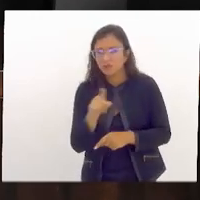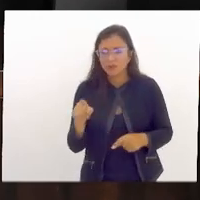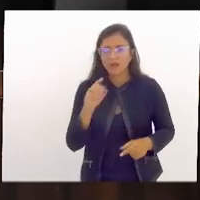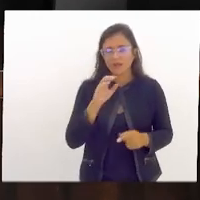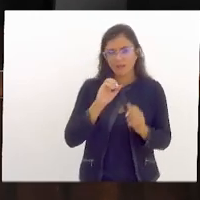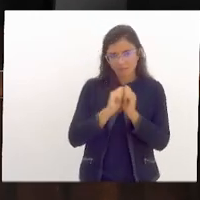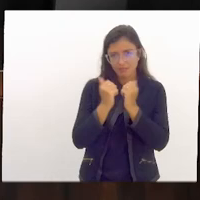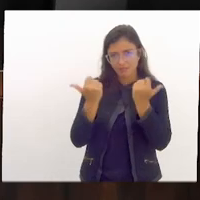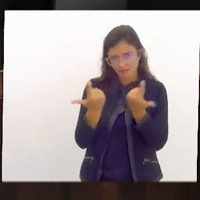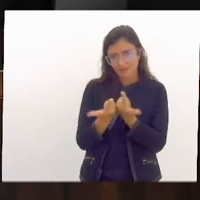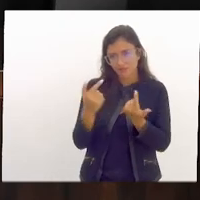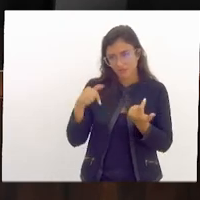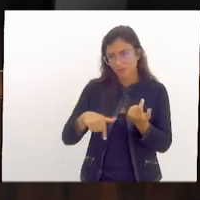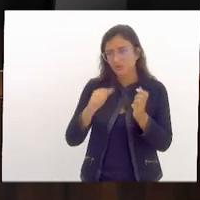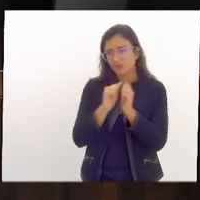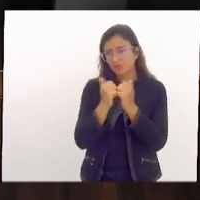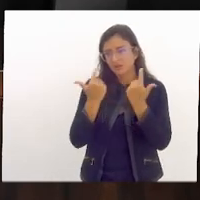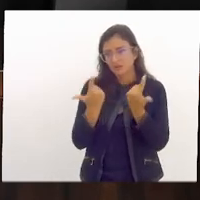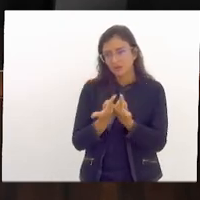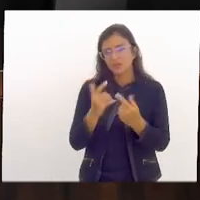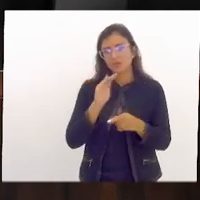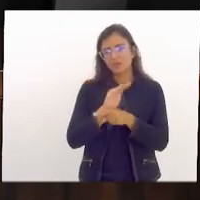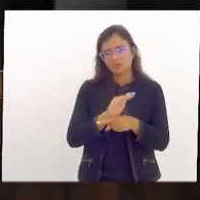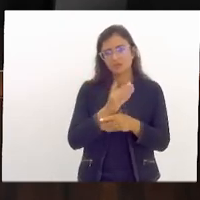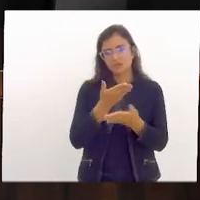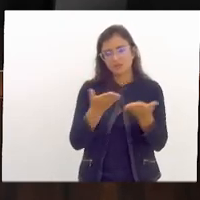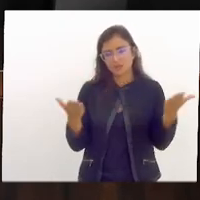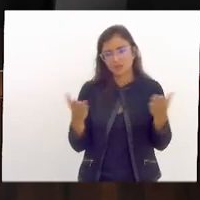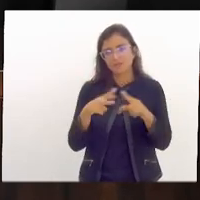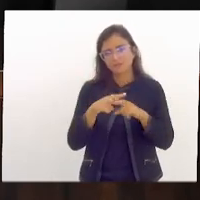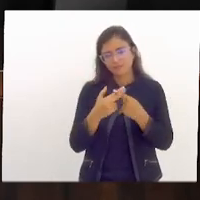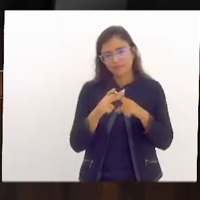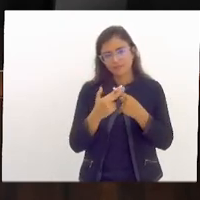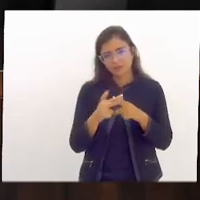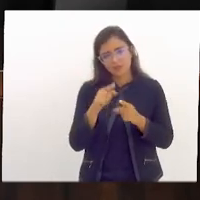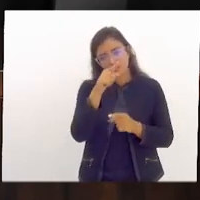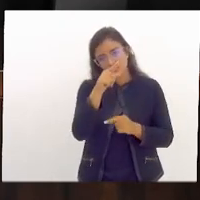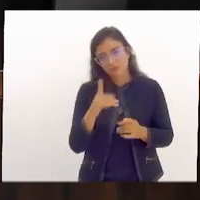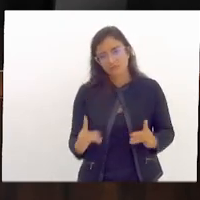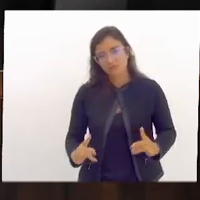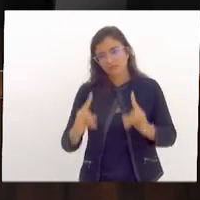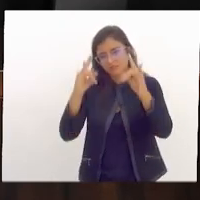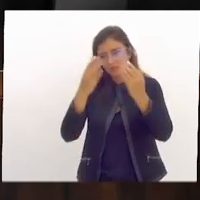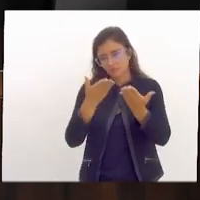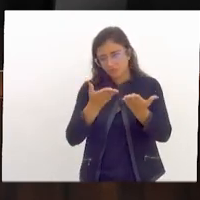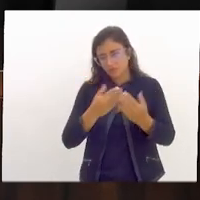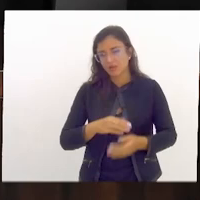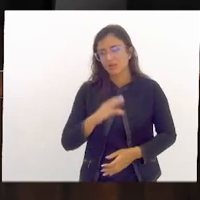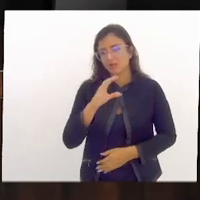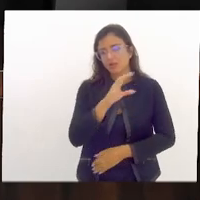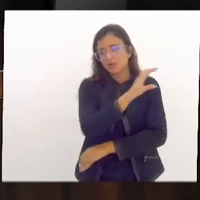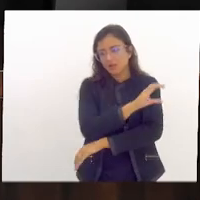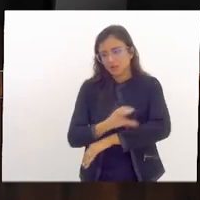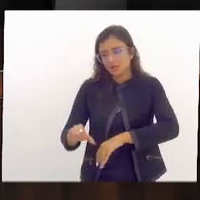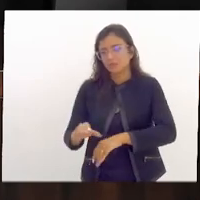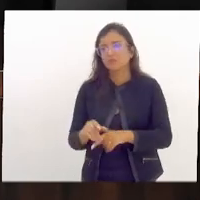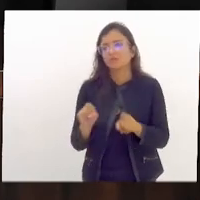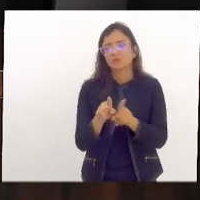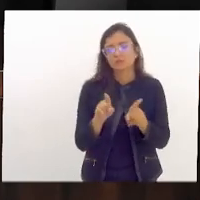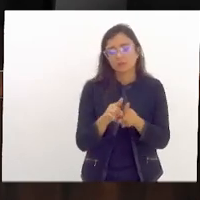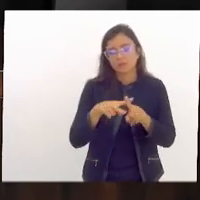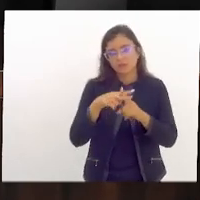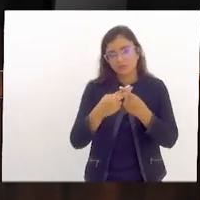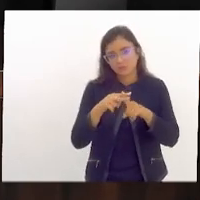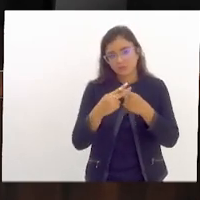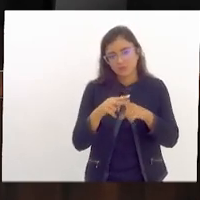LERJ na restauração do prédio do Arquivo Público de Campos e também da recuperação e conservação